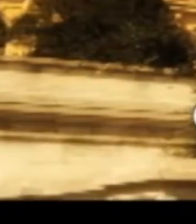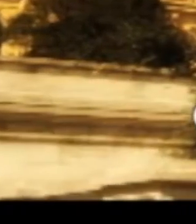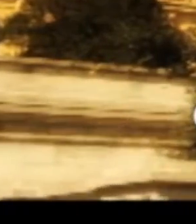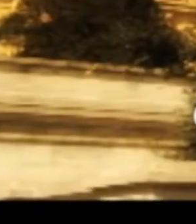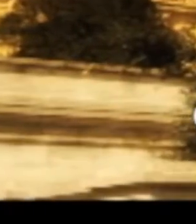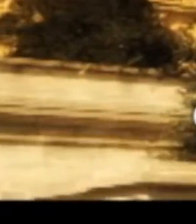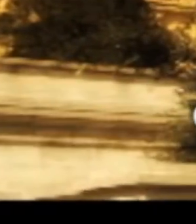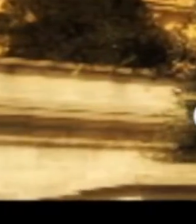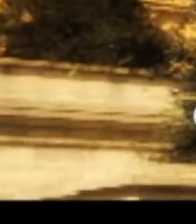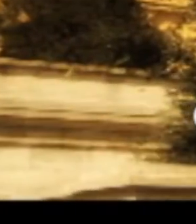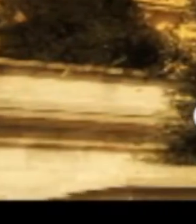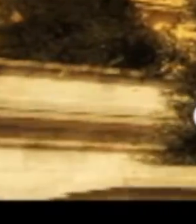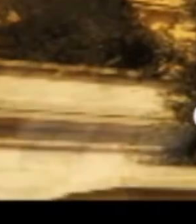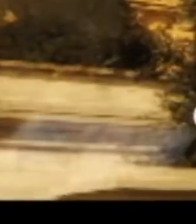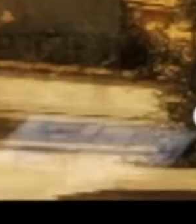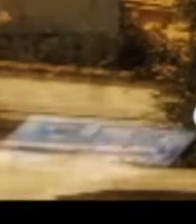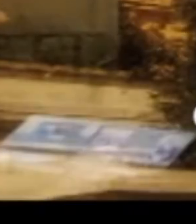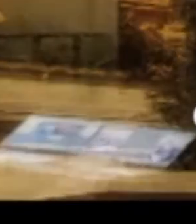E aí